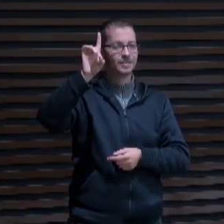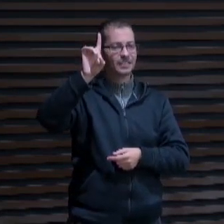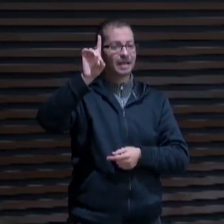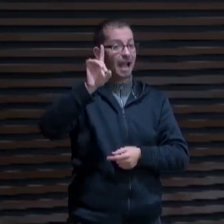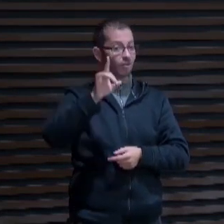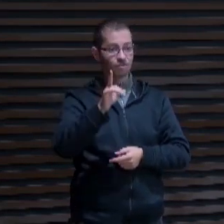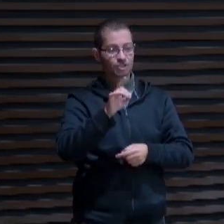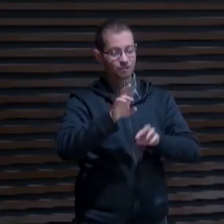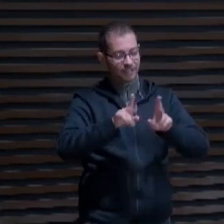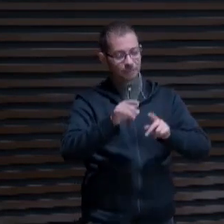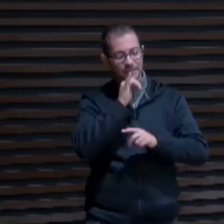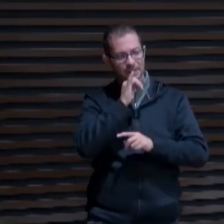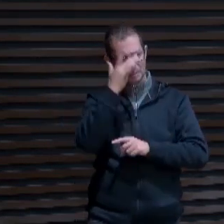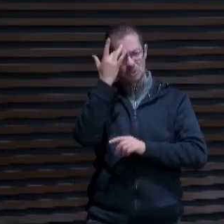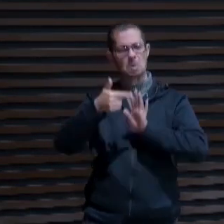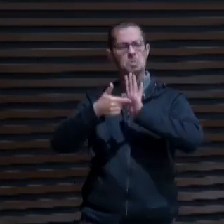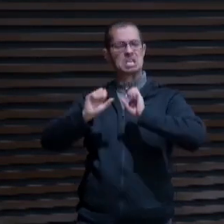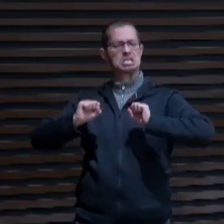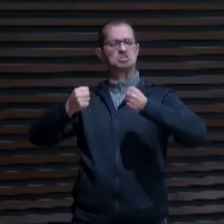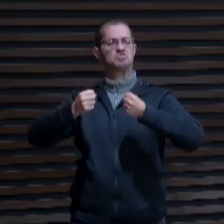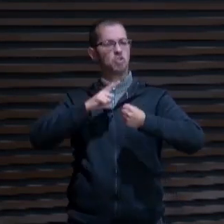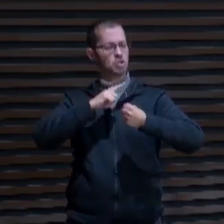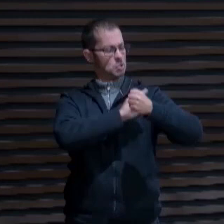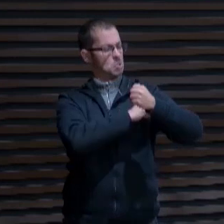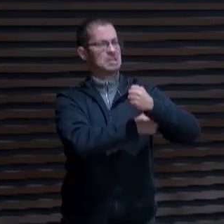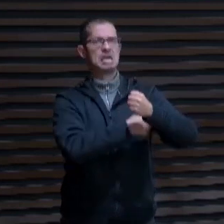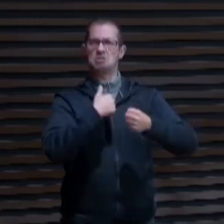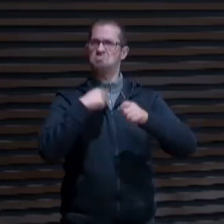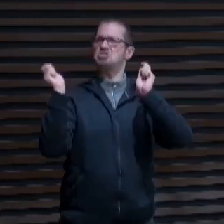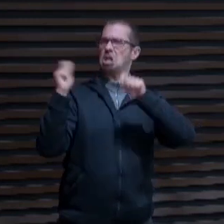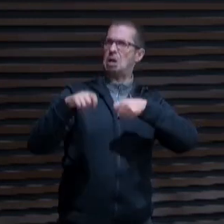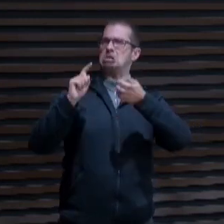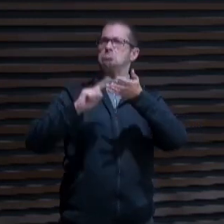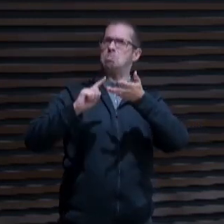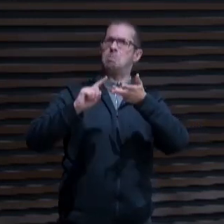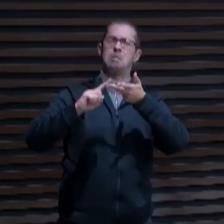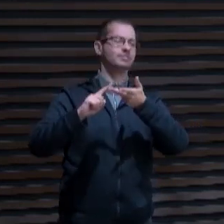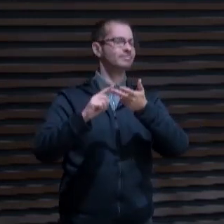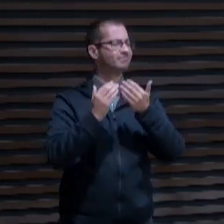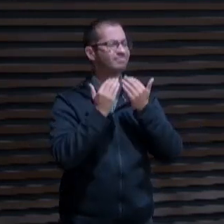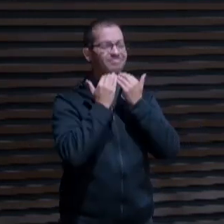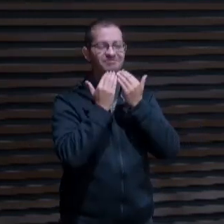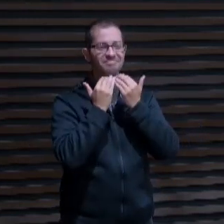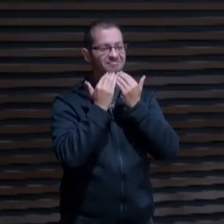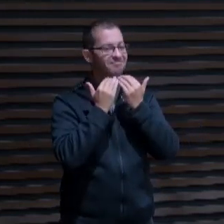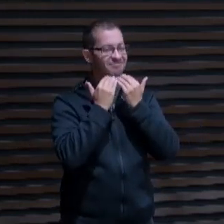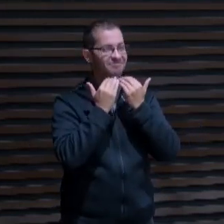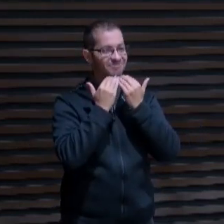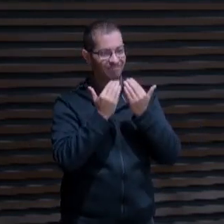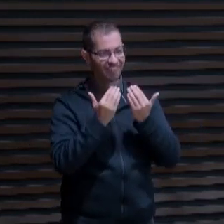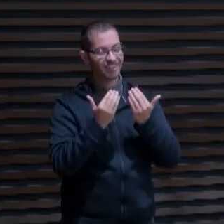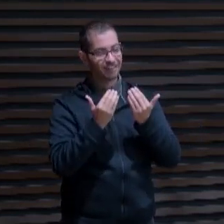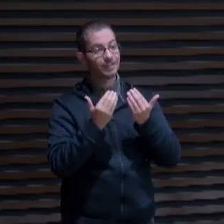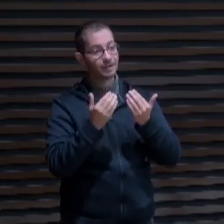esforço, do potencial do homem, que por mais que ele faça, ele não consegue chegar nesse patamar. E por isso nós vemos as